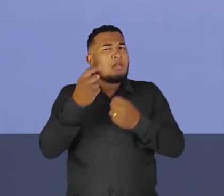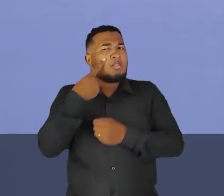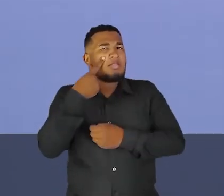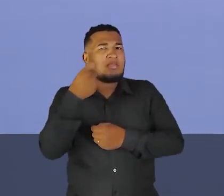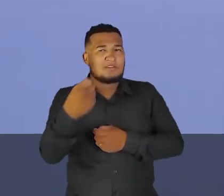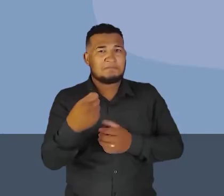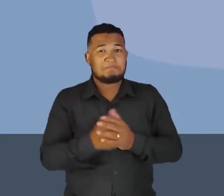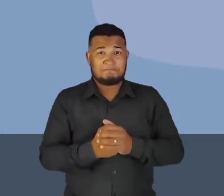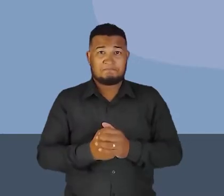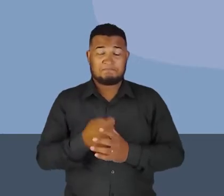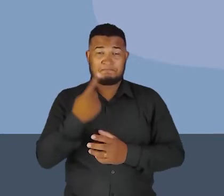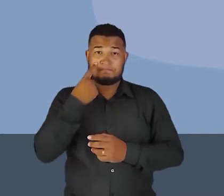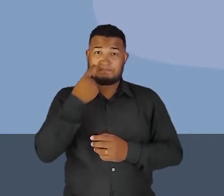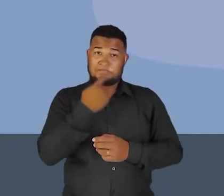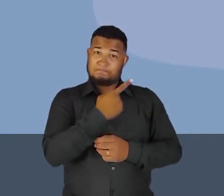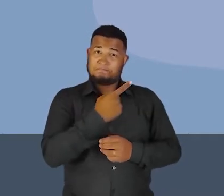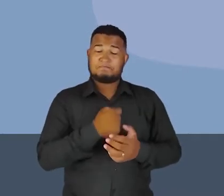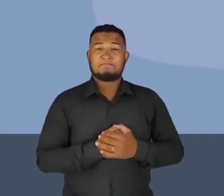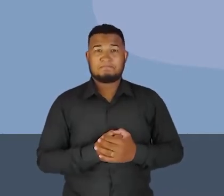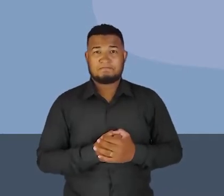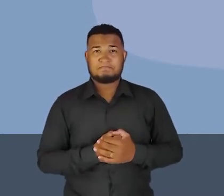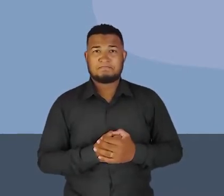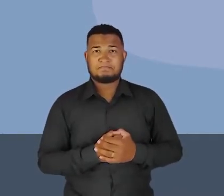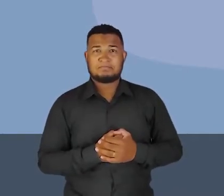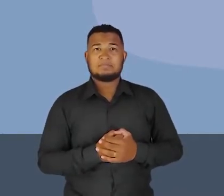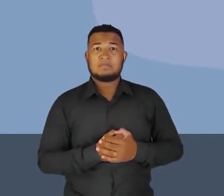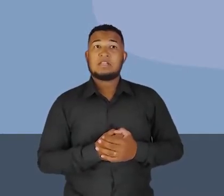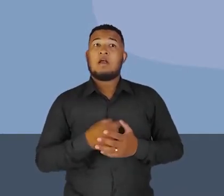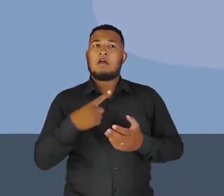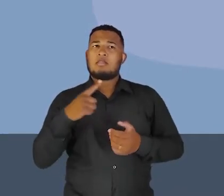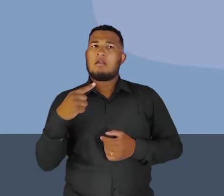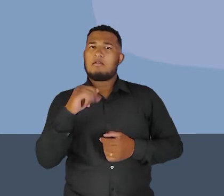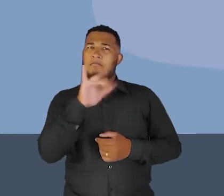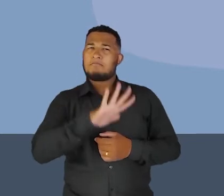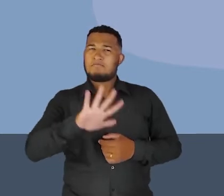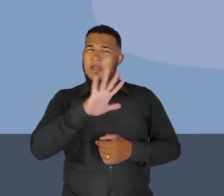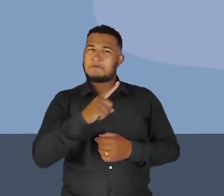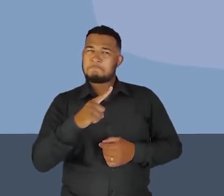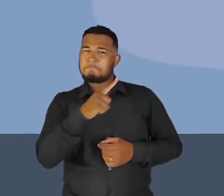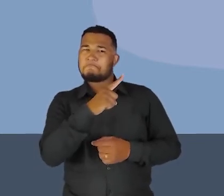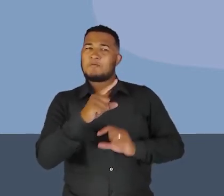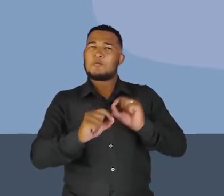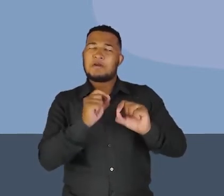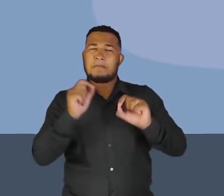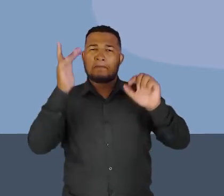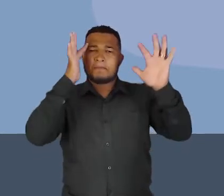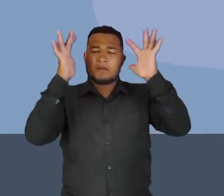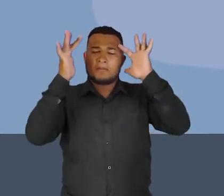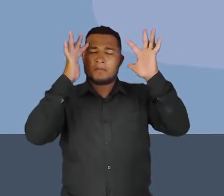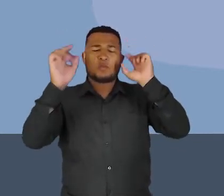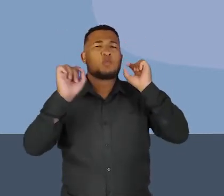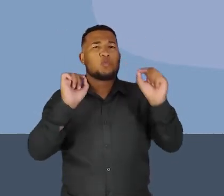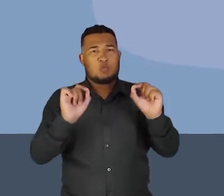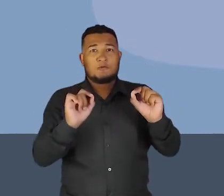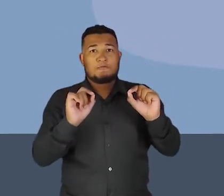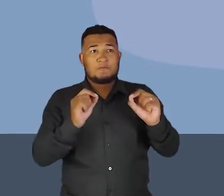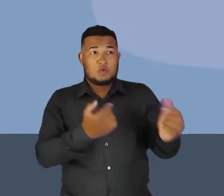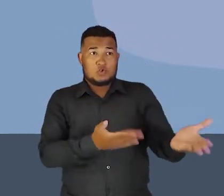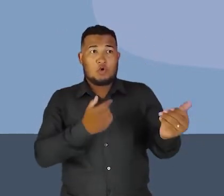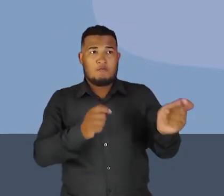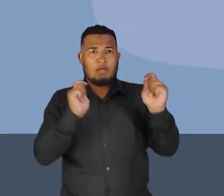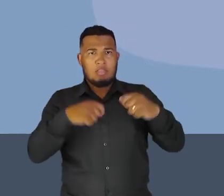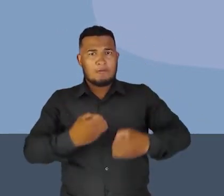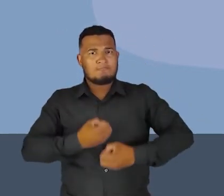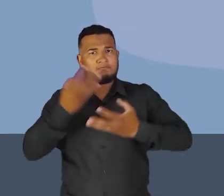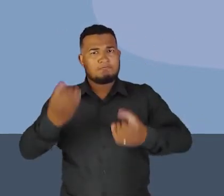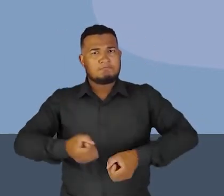interessante. Vamos para a telinha? A gente trouxe para vocês aqui, nós trouxemos essa imagem para vocês pensarem o seguinte, olha só, os jovens se expressam através da